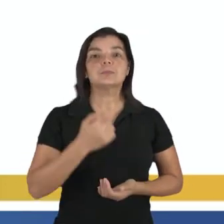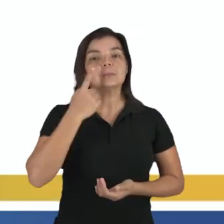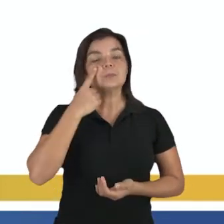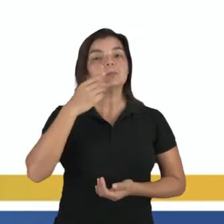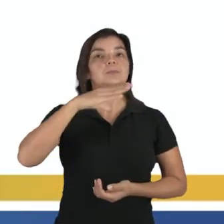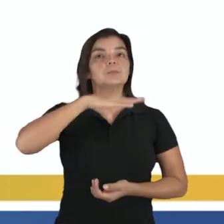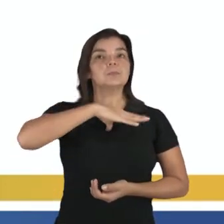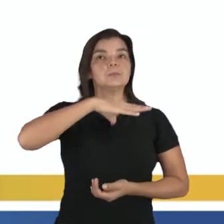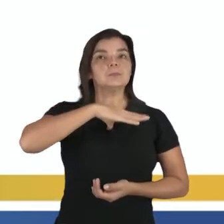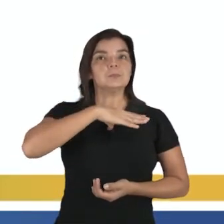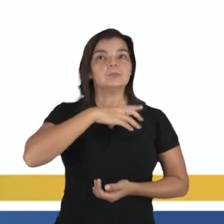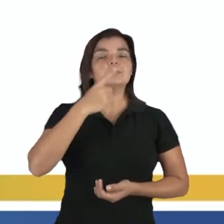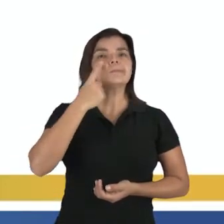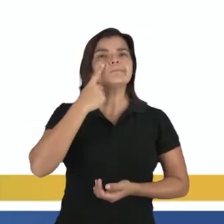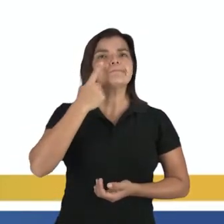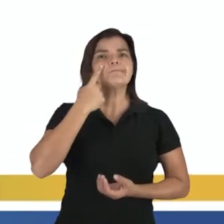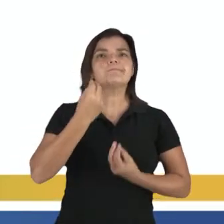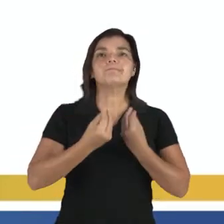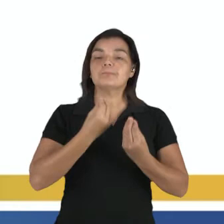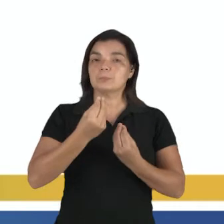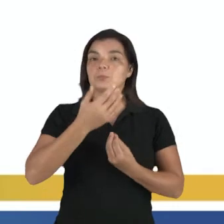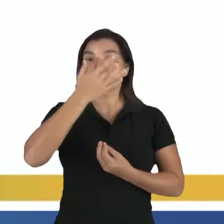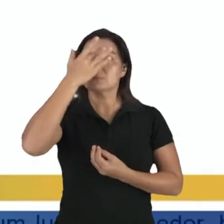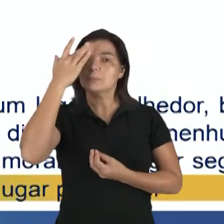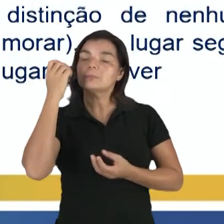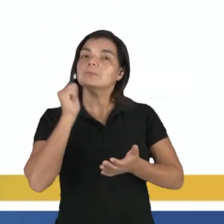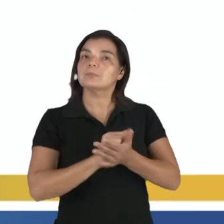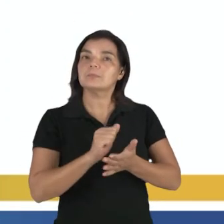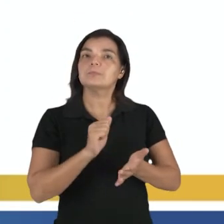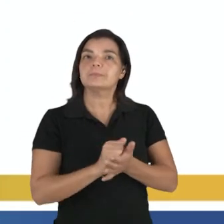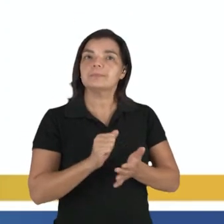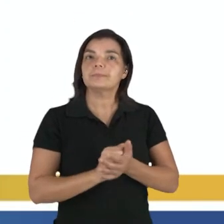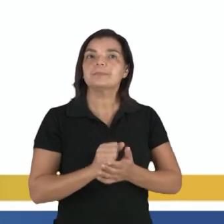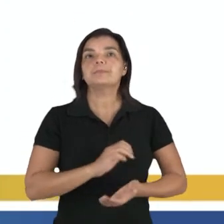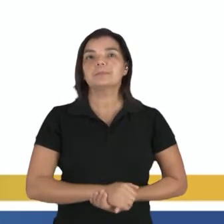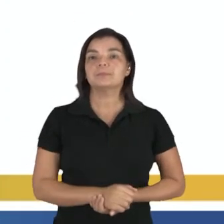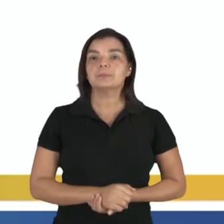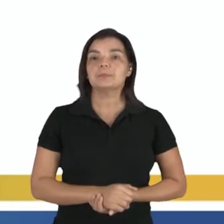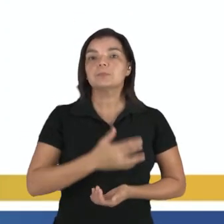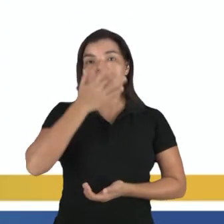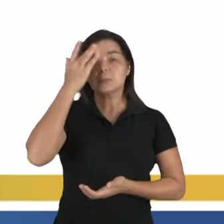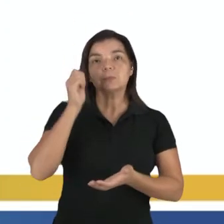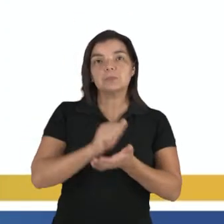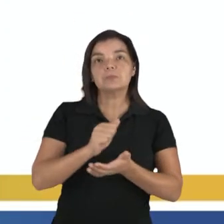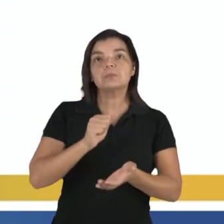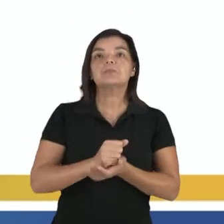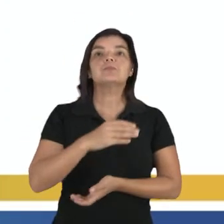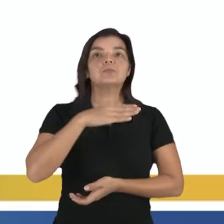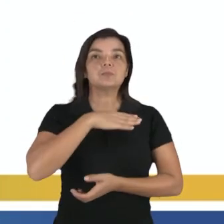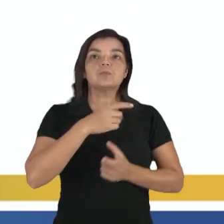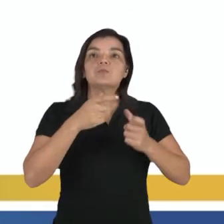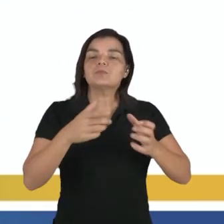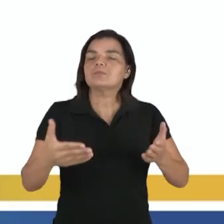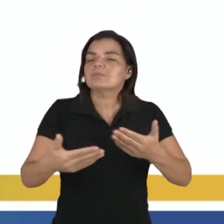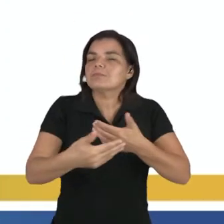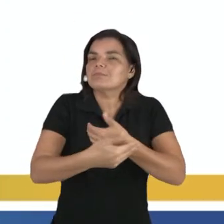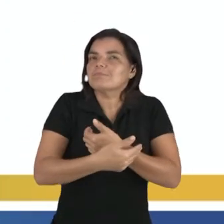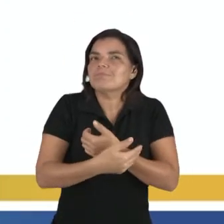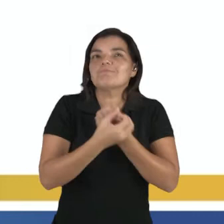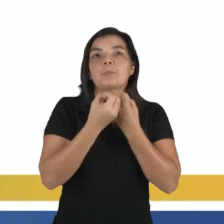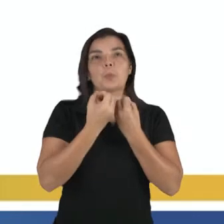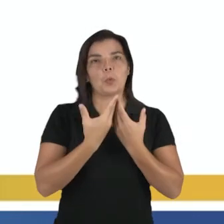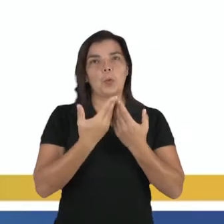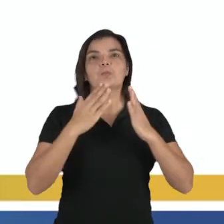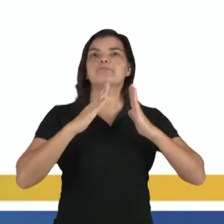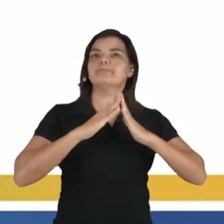a cidade ela é vista pelo eu lírico? Para o eu lírico, a cidade é um lugar acolhedor,